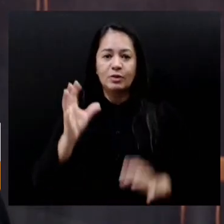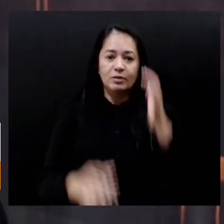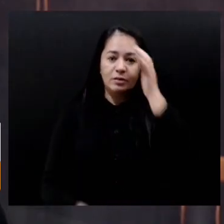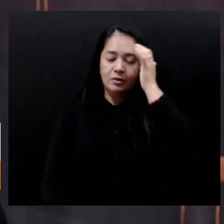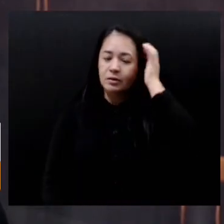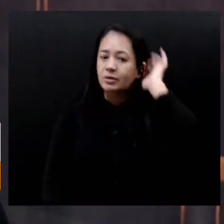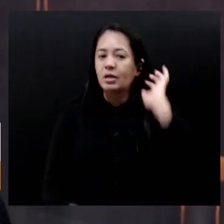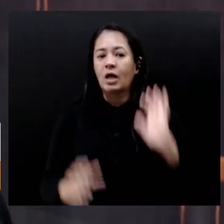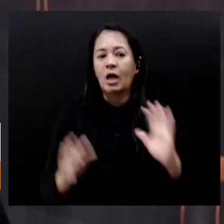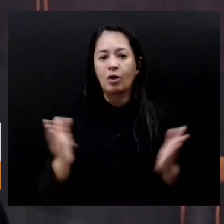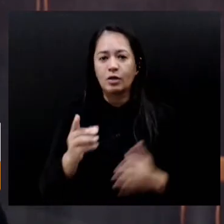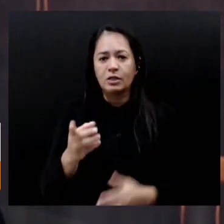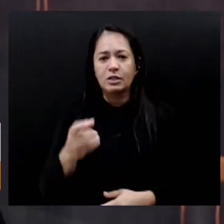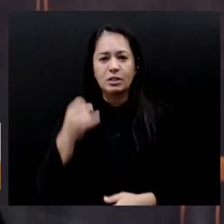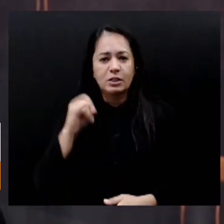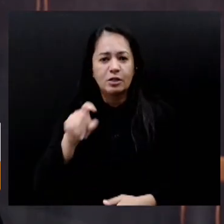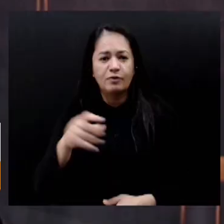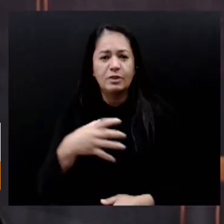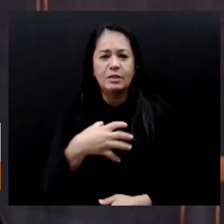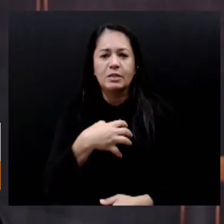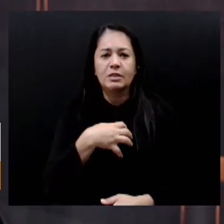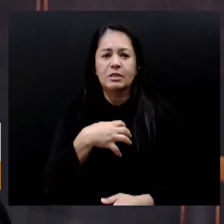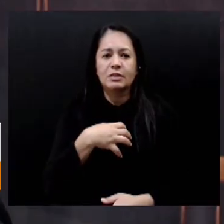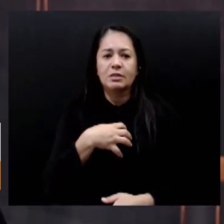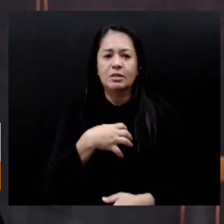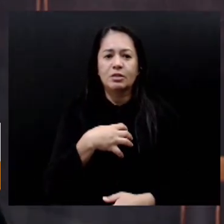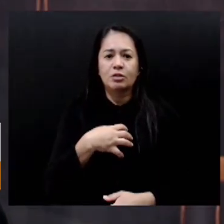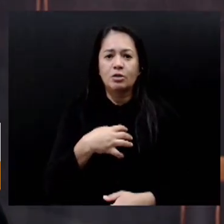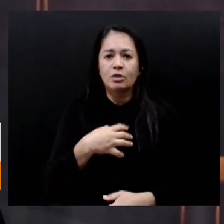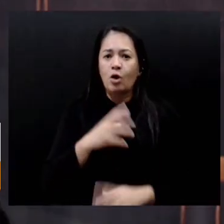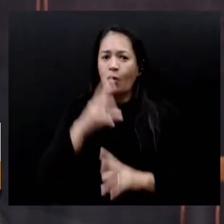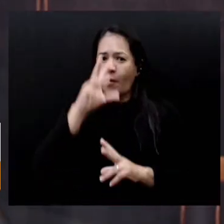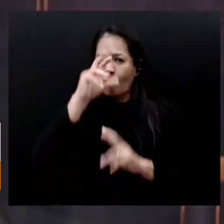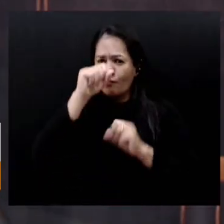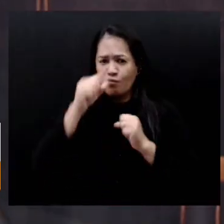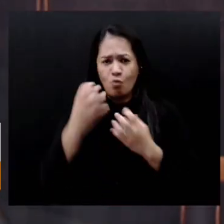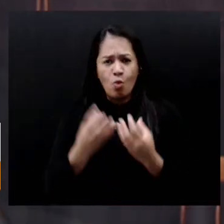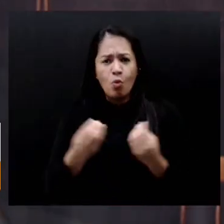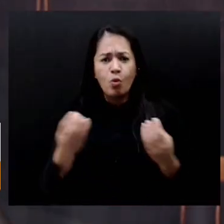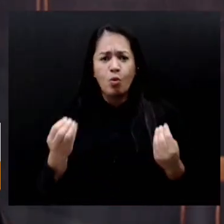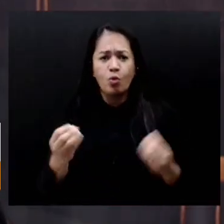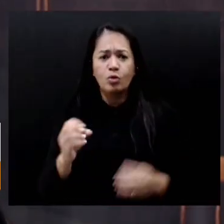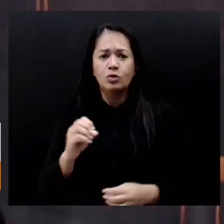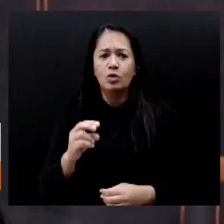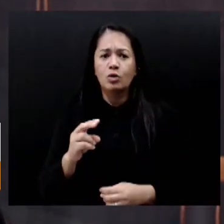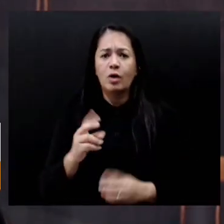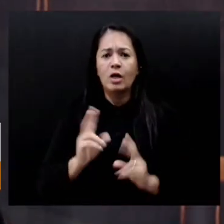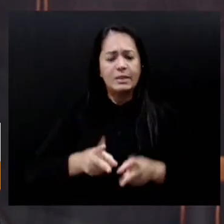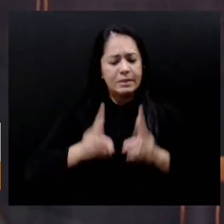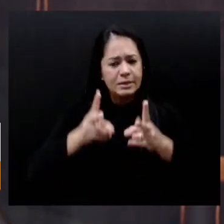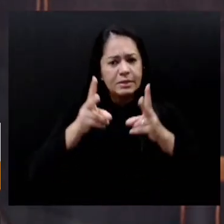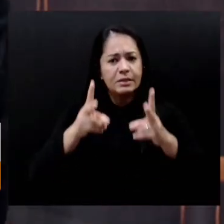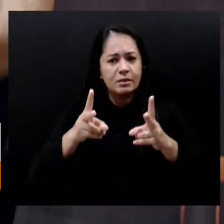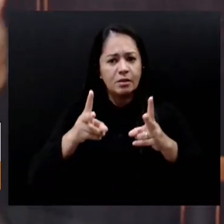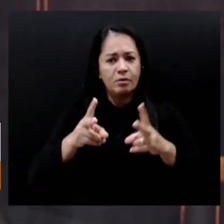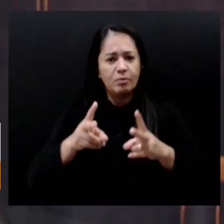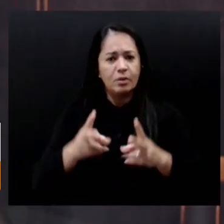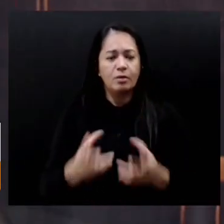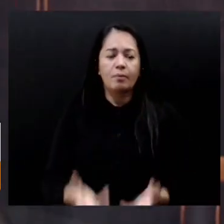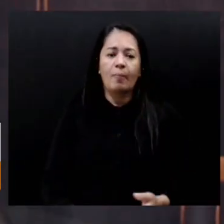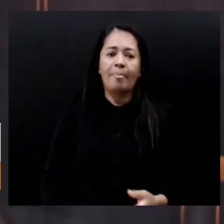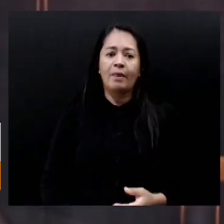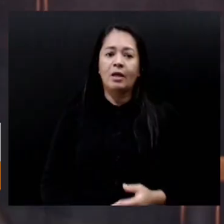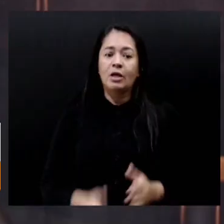isso com uma intensidade muito forte, com uma frequência muito alta e uma duração